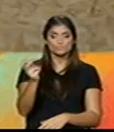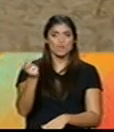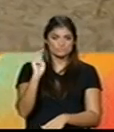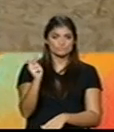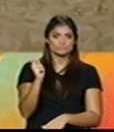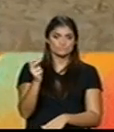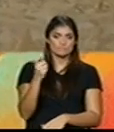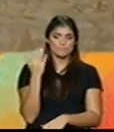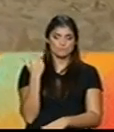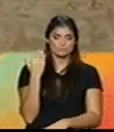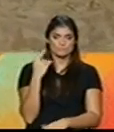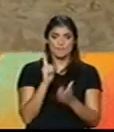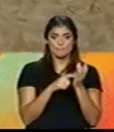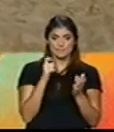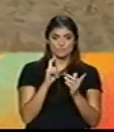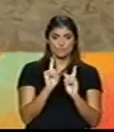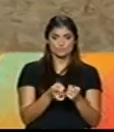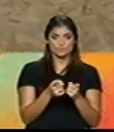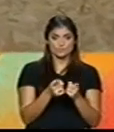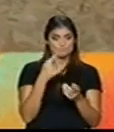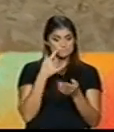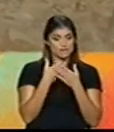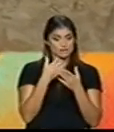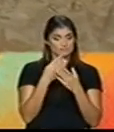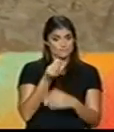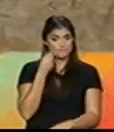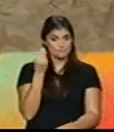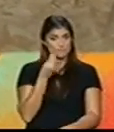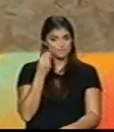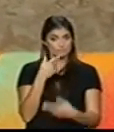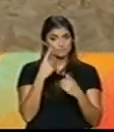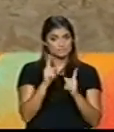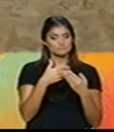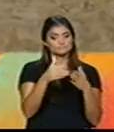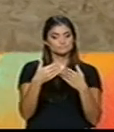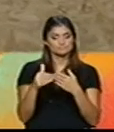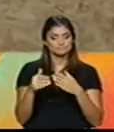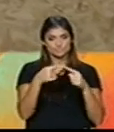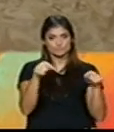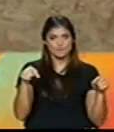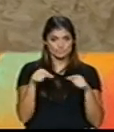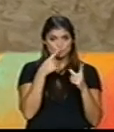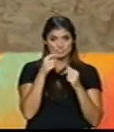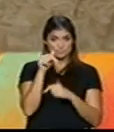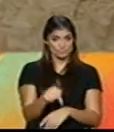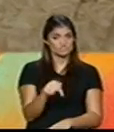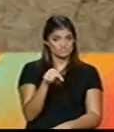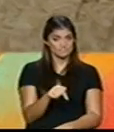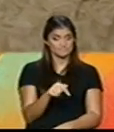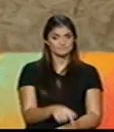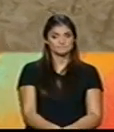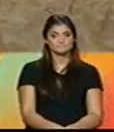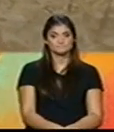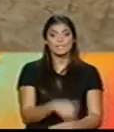e mais recentemente nos Estados Unidos começou a ganhar bastante popularidade e começaram a abrir espaços semelhantes a este.